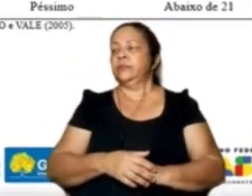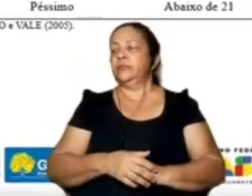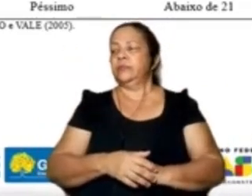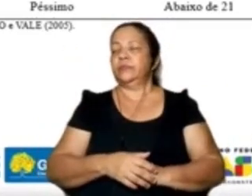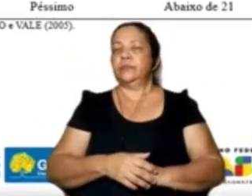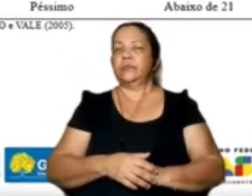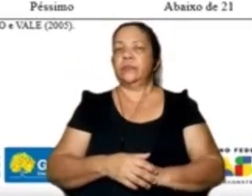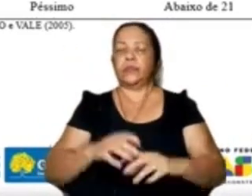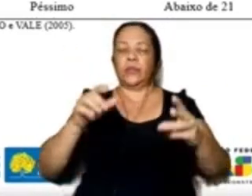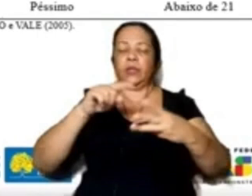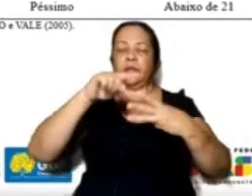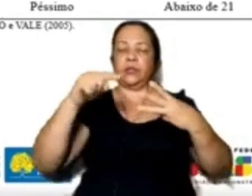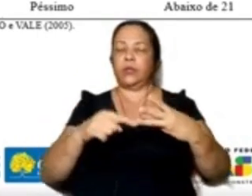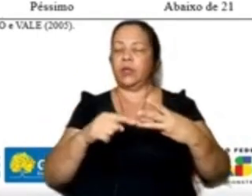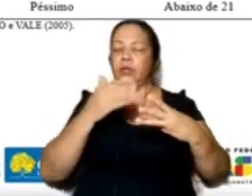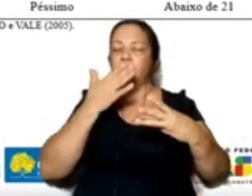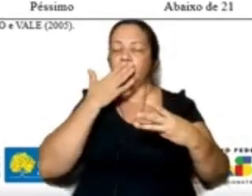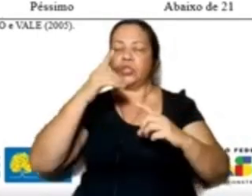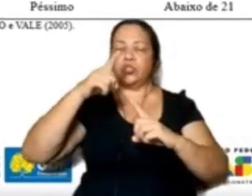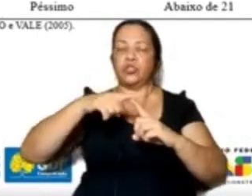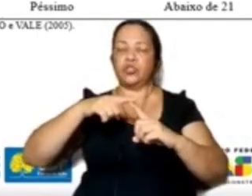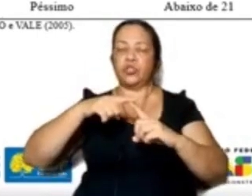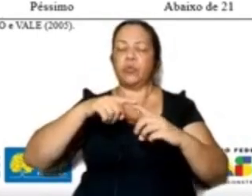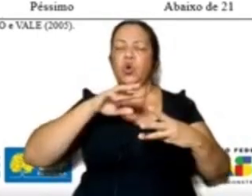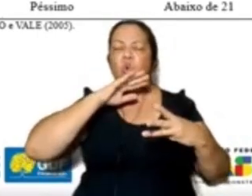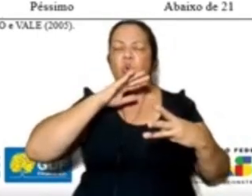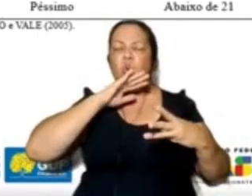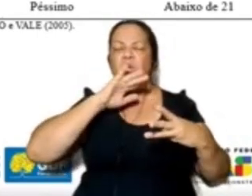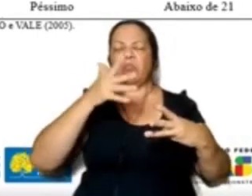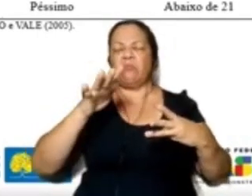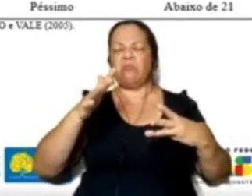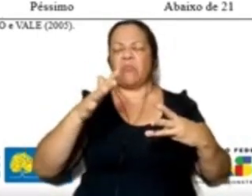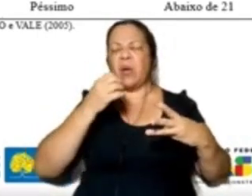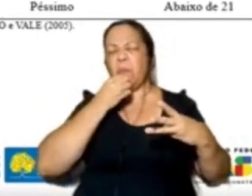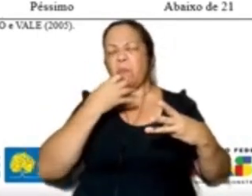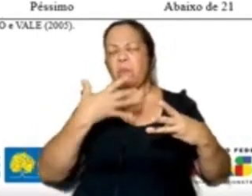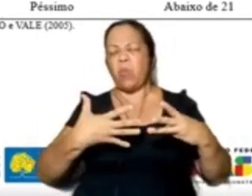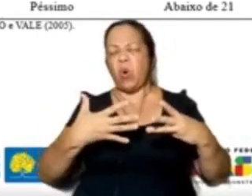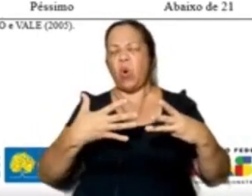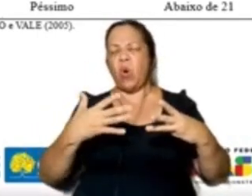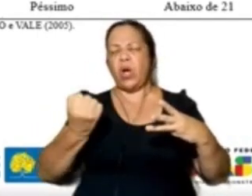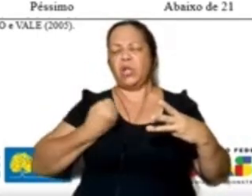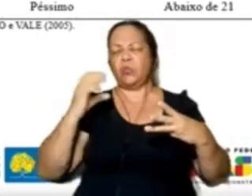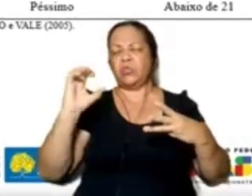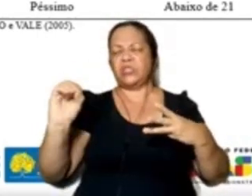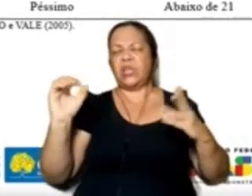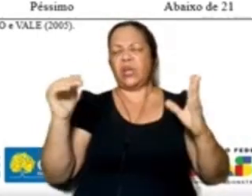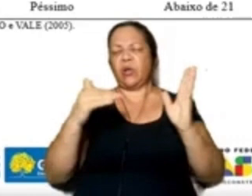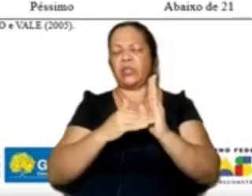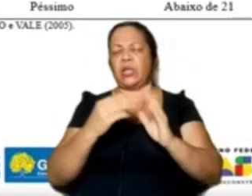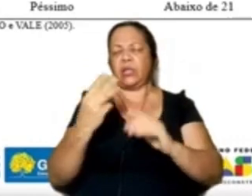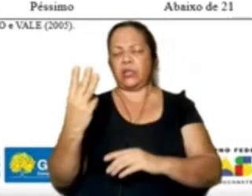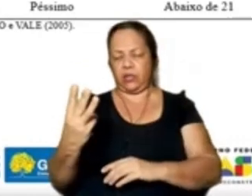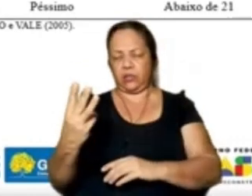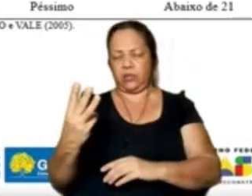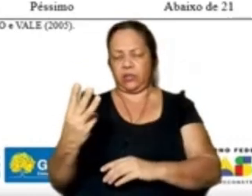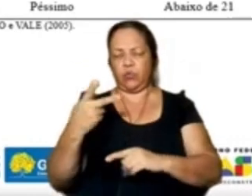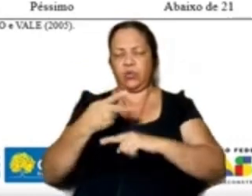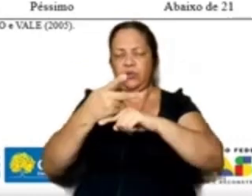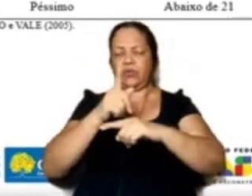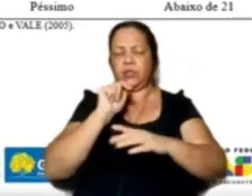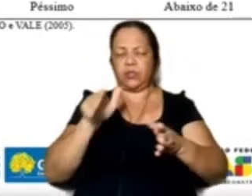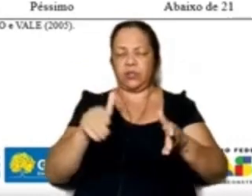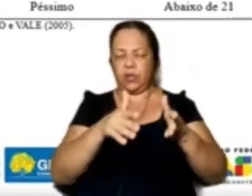três notas, 3 tipos, né, ruim, médio e bom, e você dava notas de 1 a 3 quando você visitava a nascente. Depois você somava essas